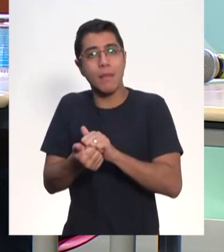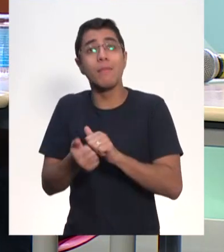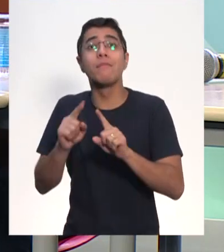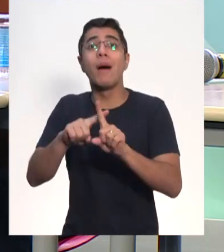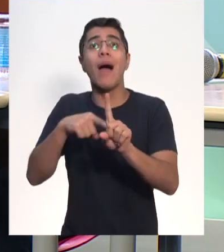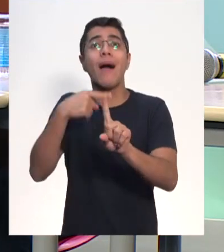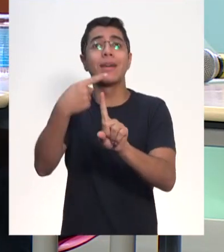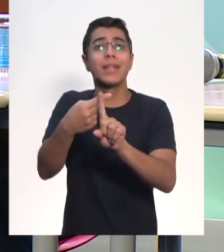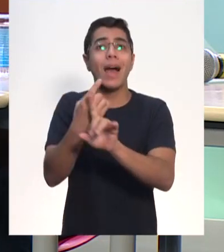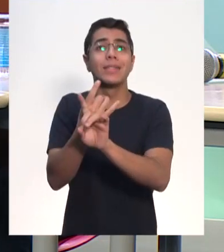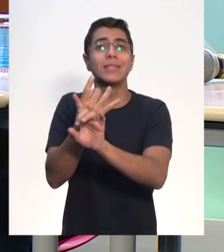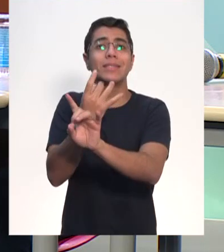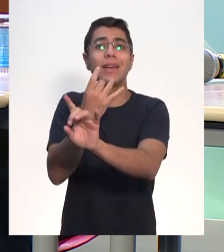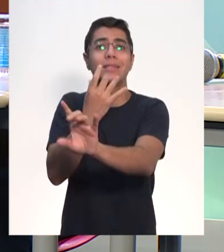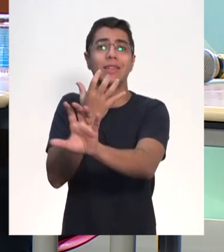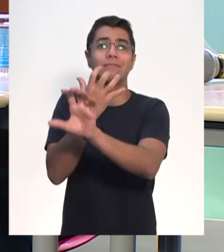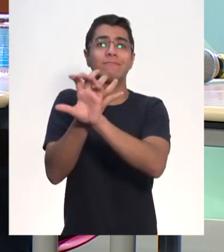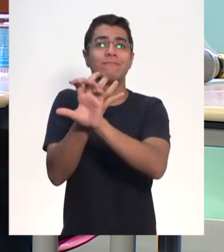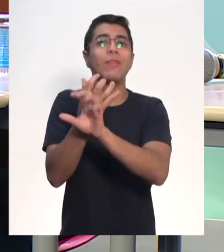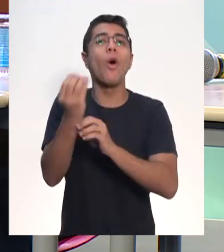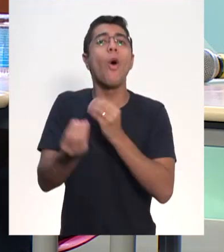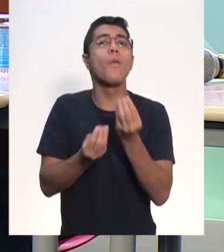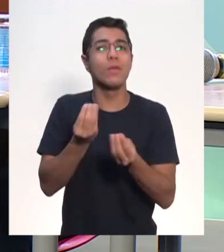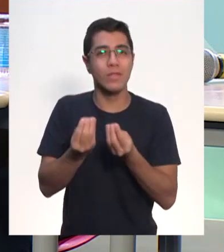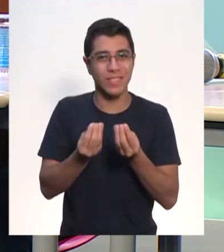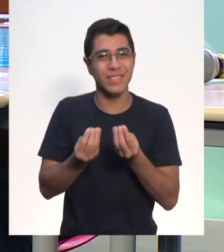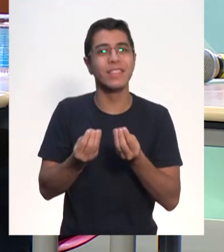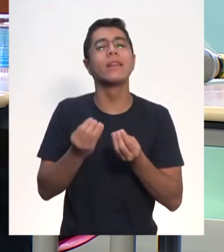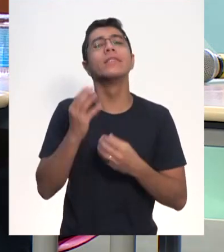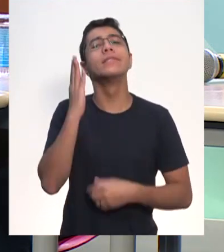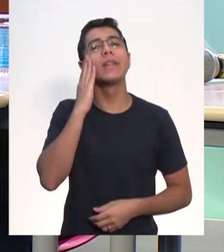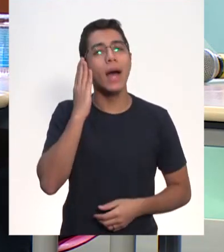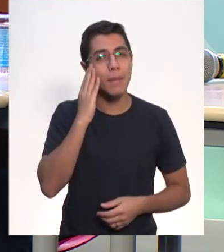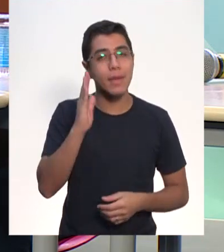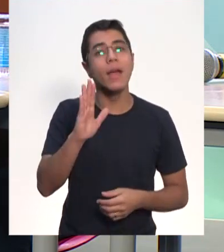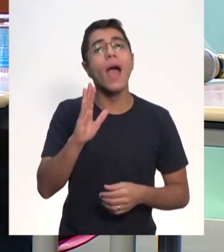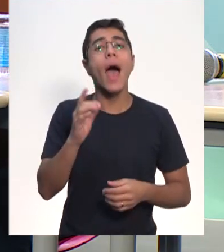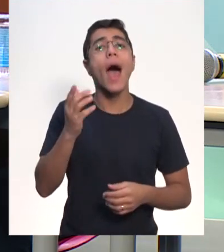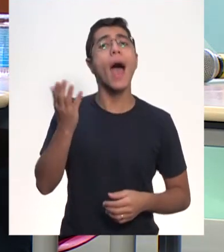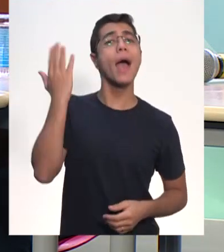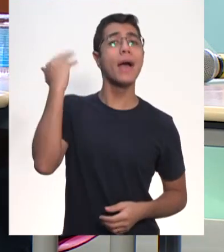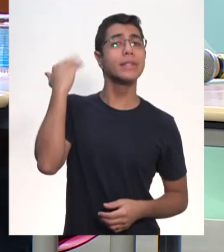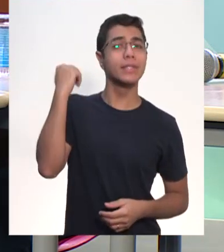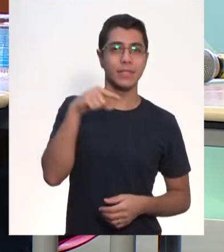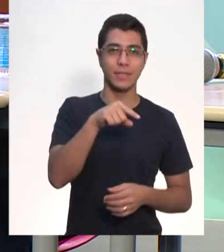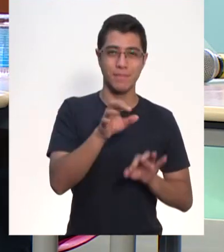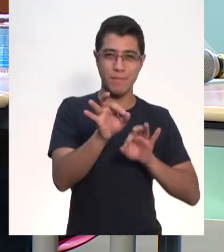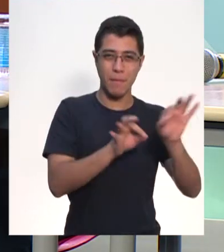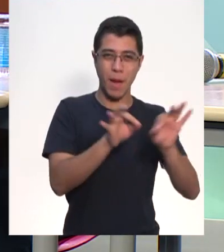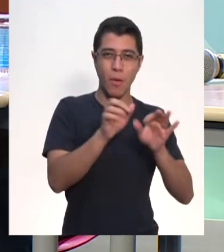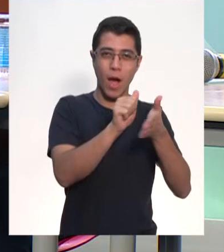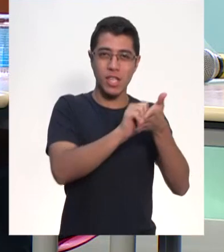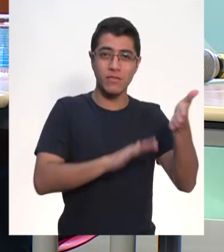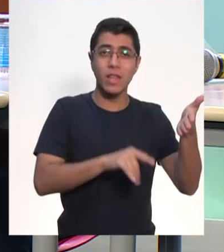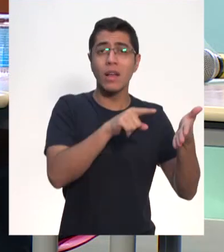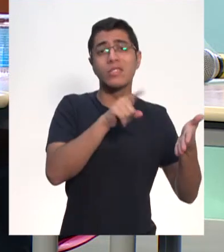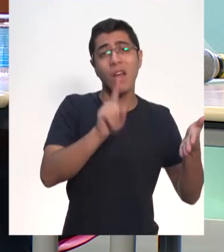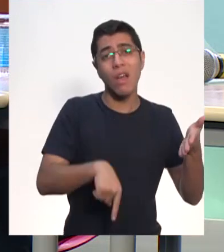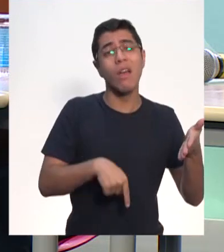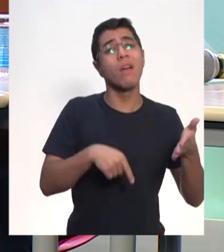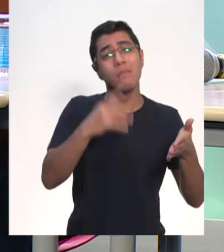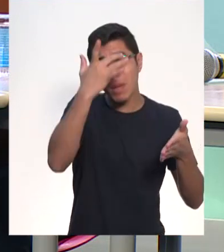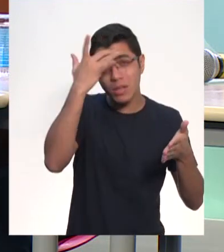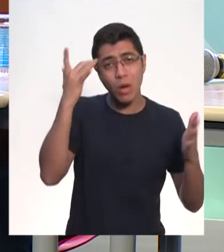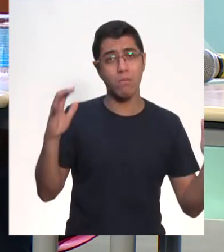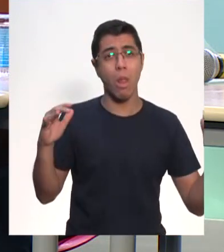Muitas atividades foram sugeridas e pensadas para uma interação ali física mesmo. Então, o que eu consigo transpor para um